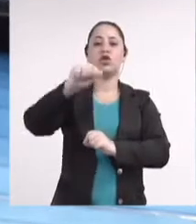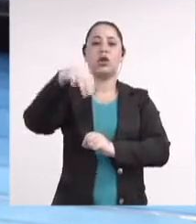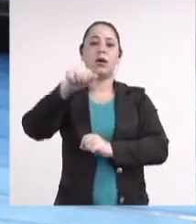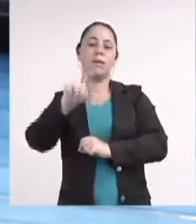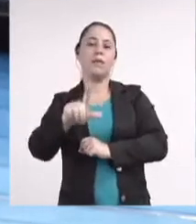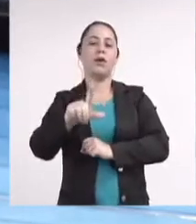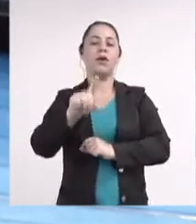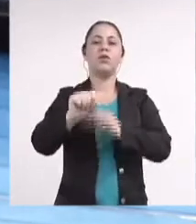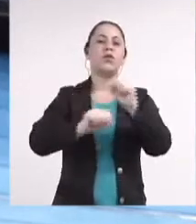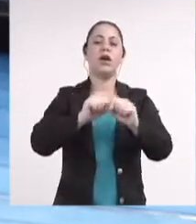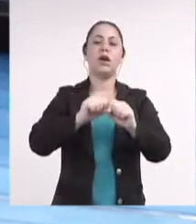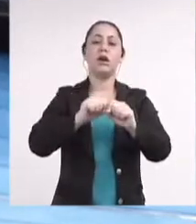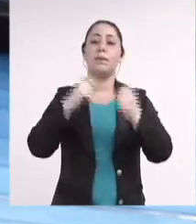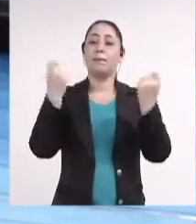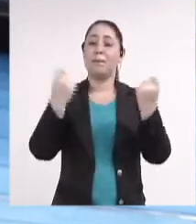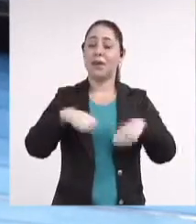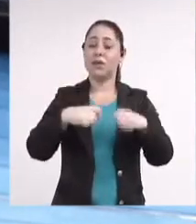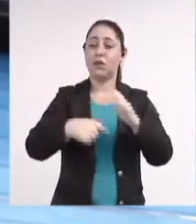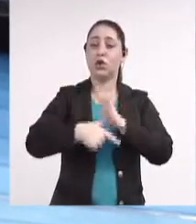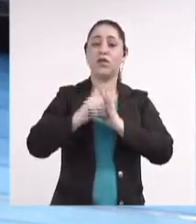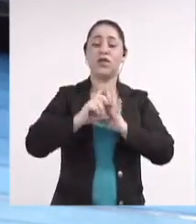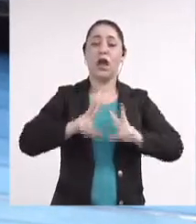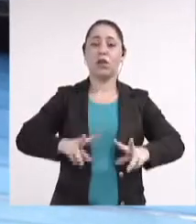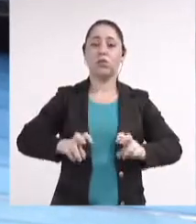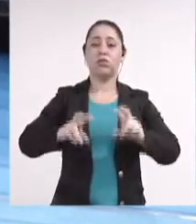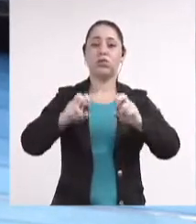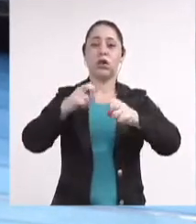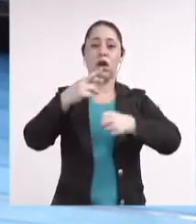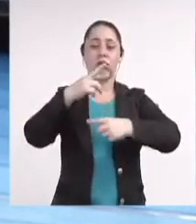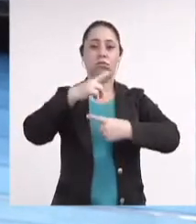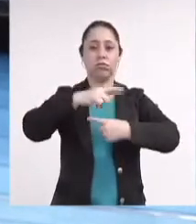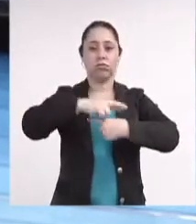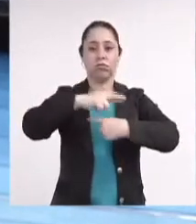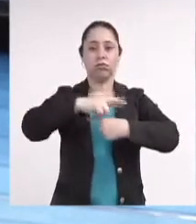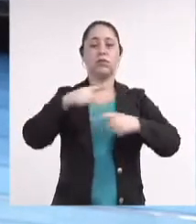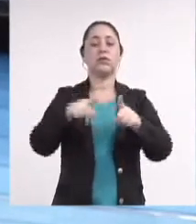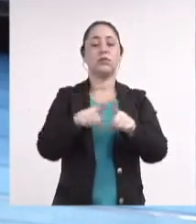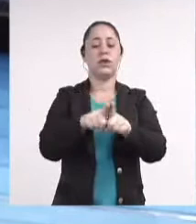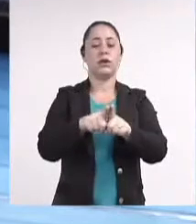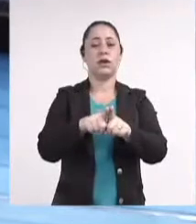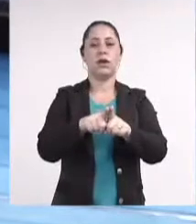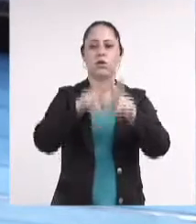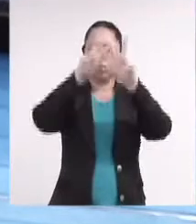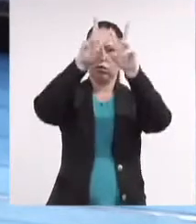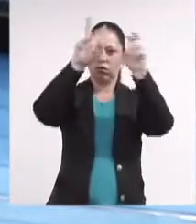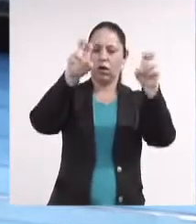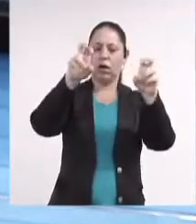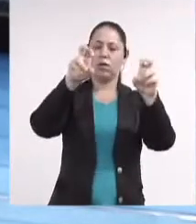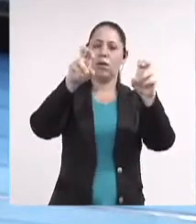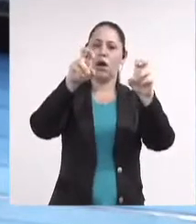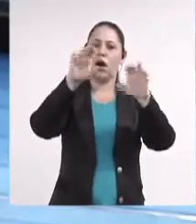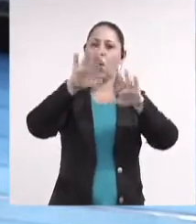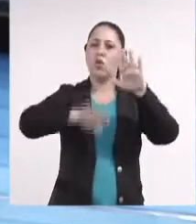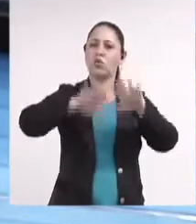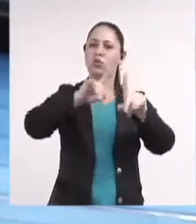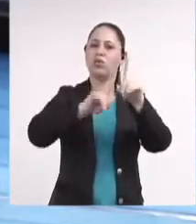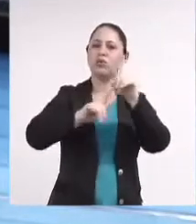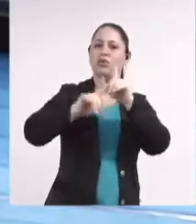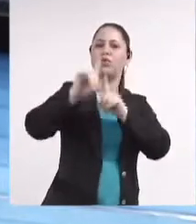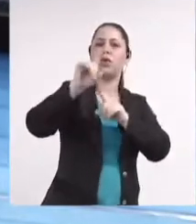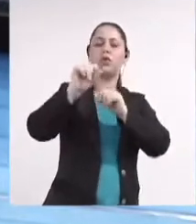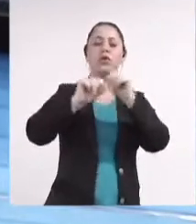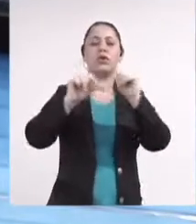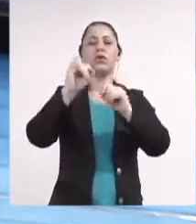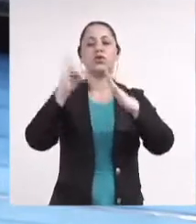necessidade da prevenção e diagnóstico precoce do câncer de próstata. A matéria, inclusive, traz alguns dados muito importantes. O